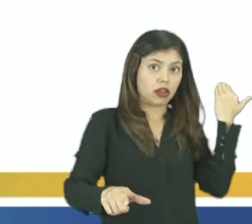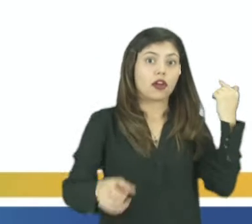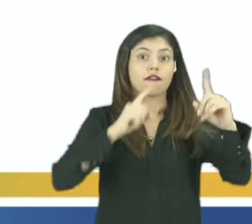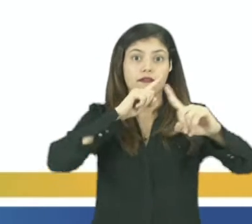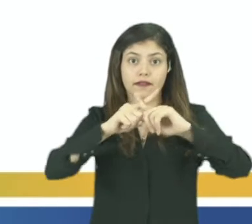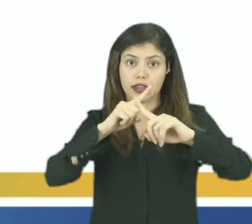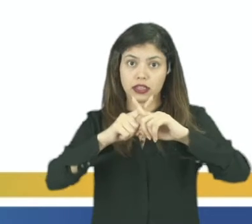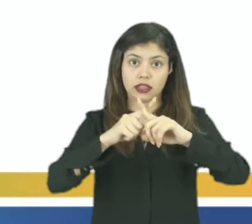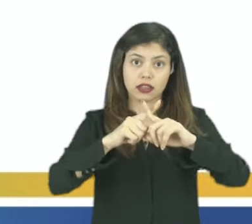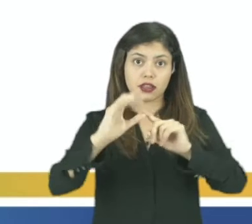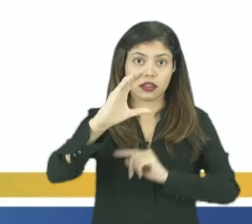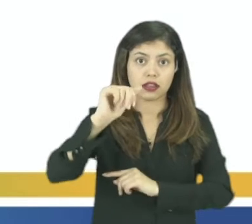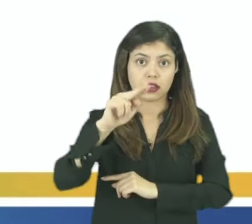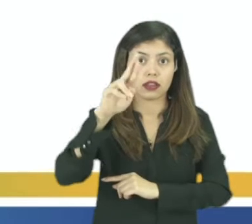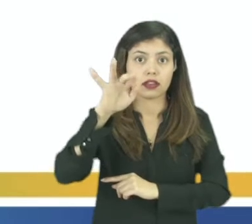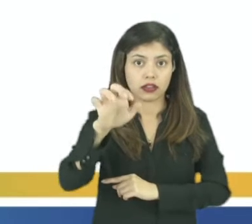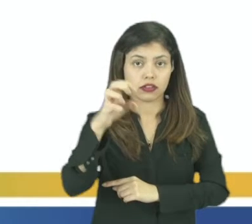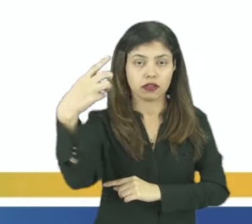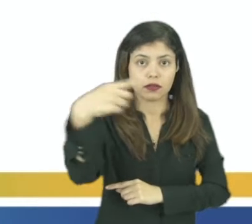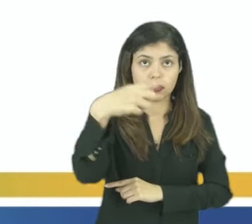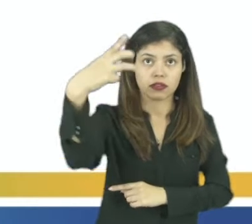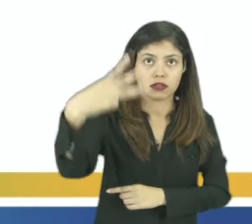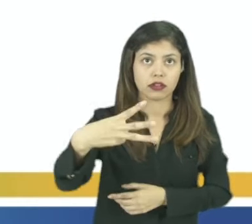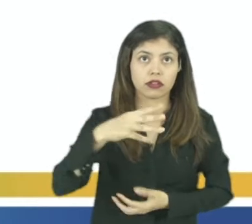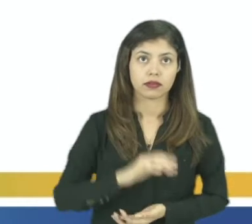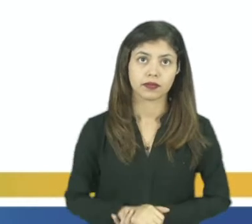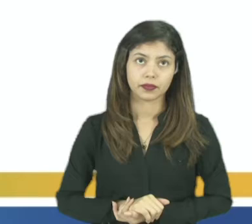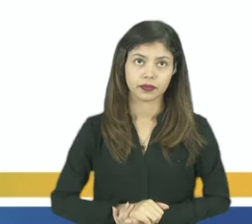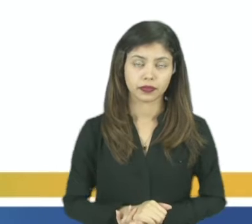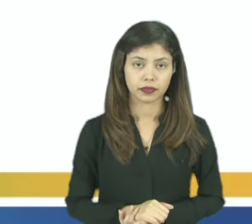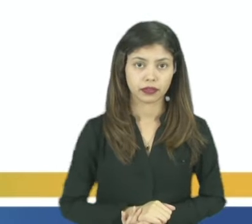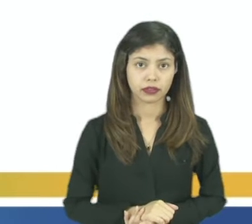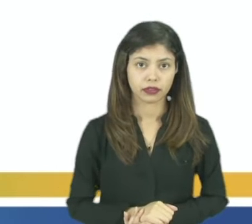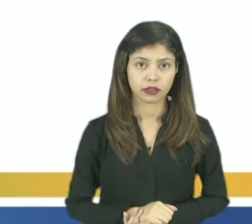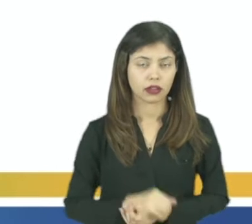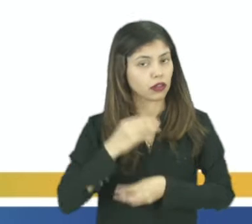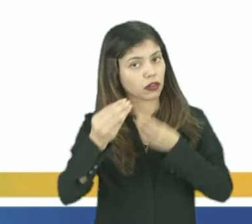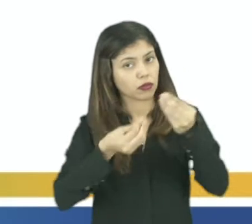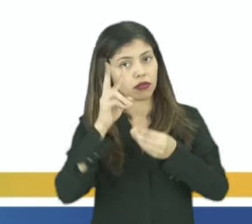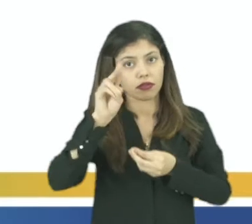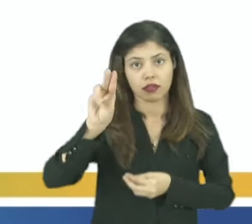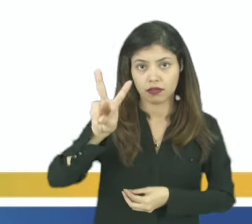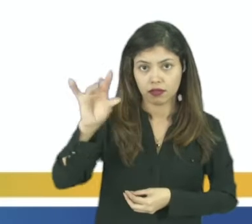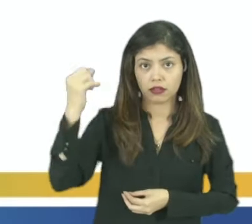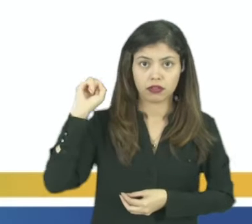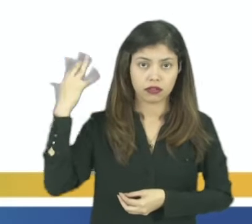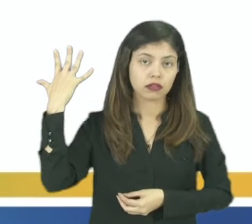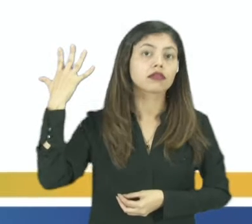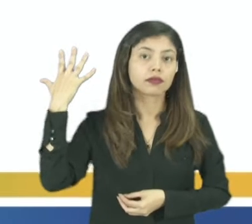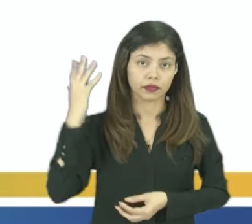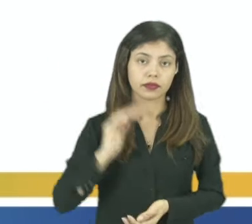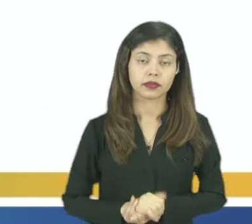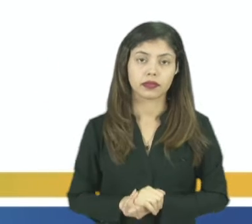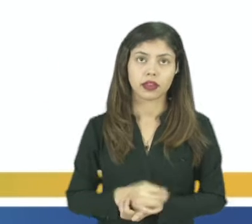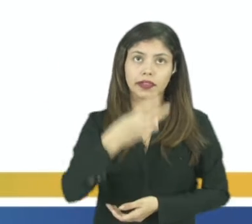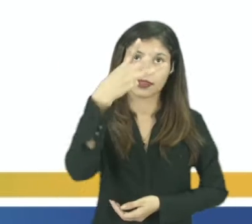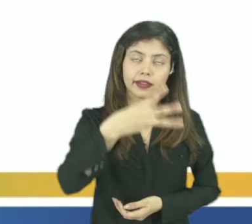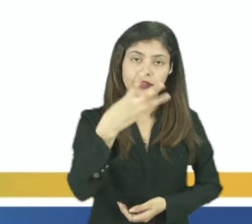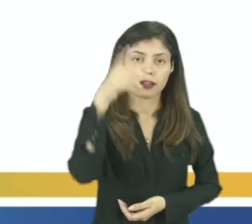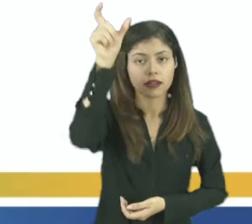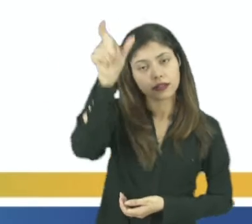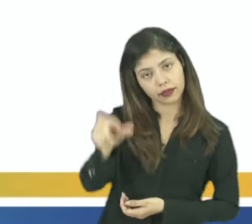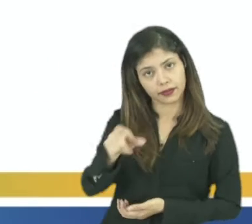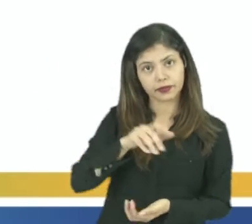vezes a constante menos 3, certo? De igual modo, vai acontecer na terceira linha. Nós